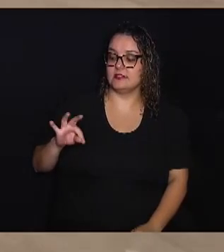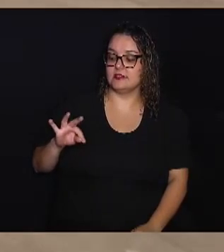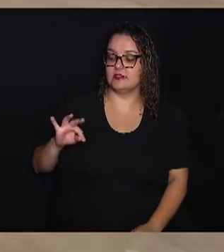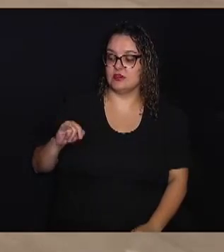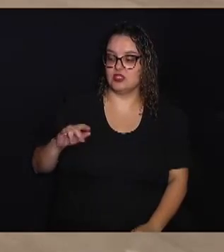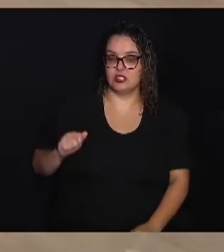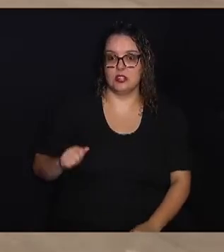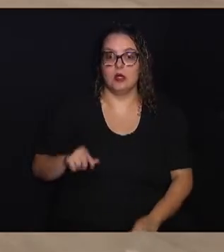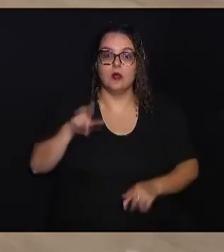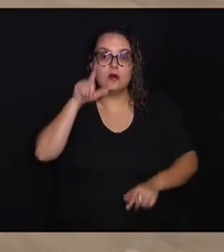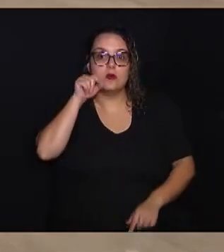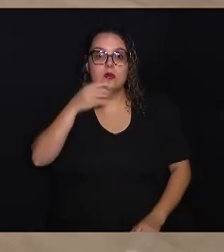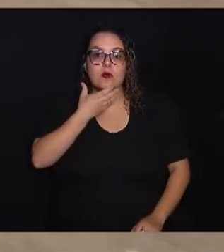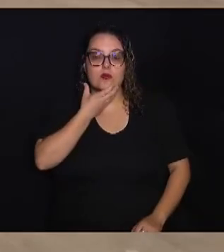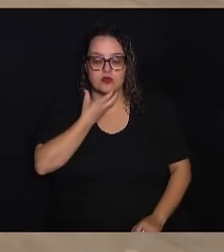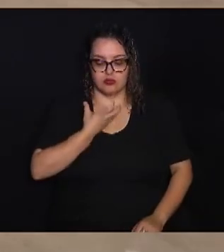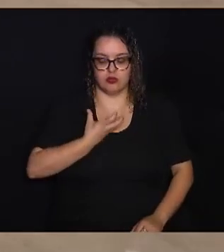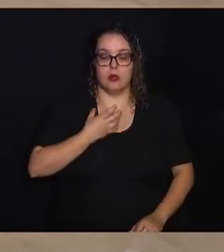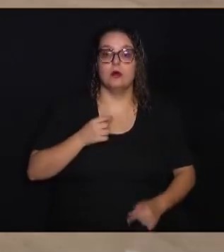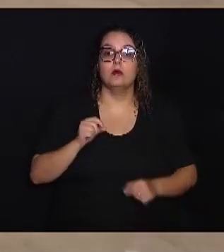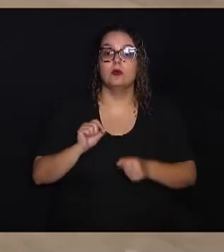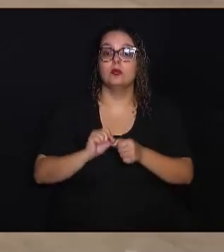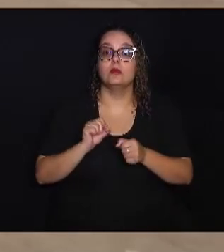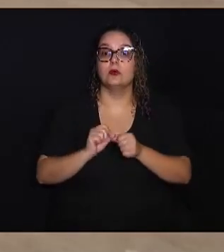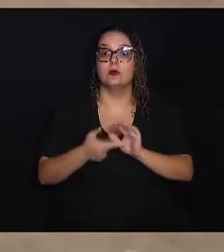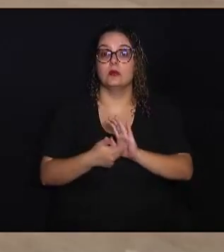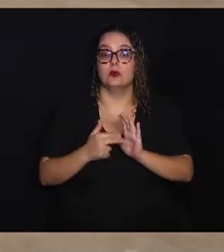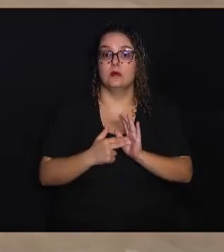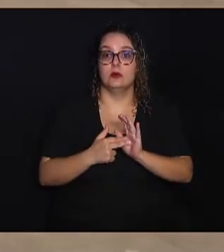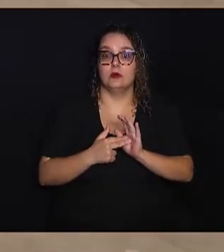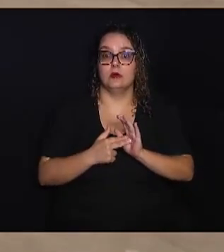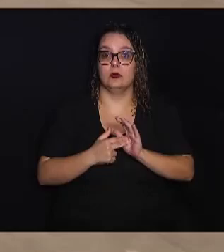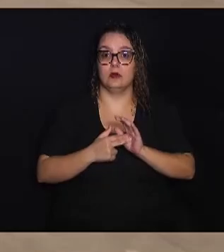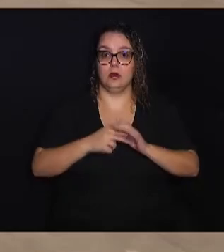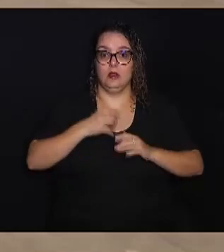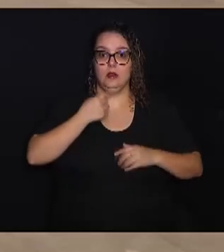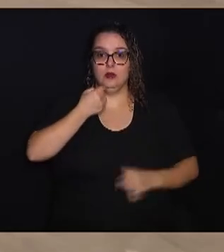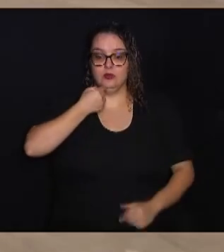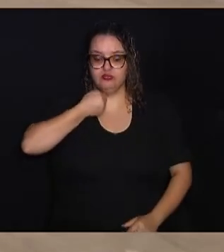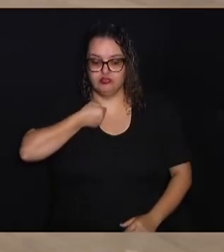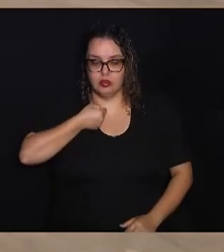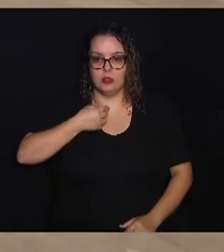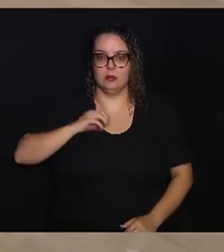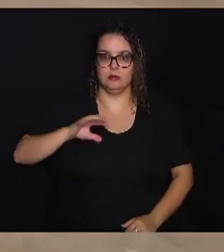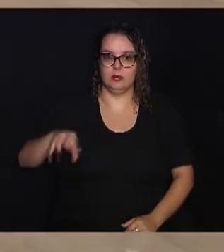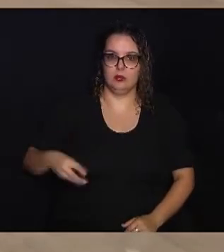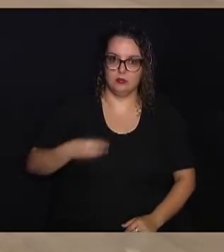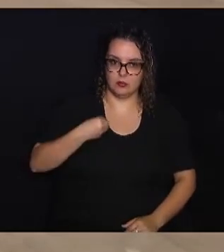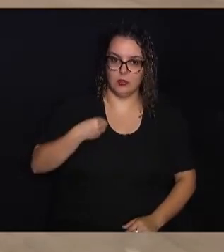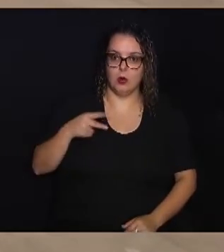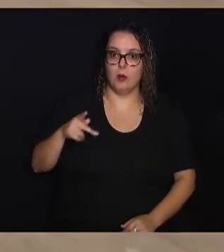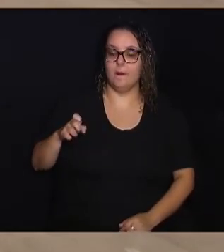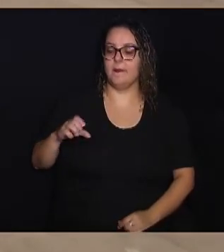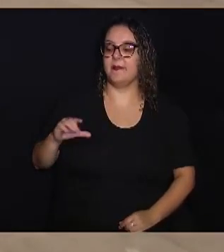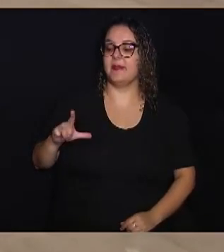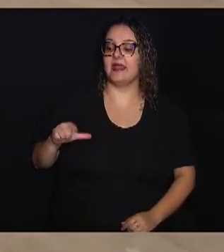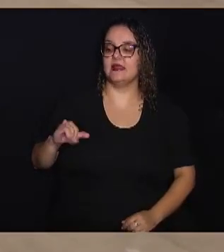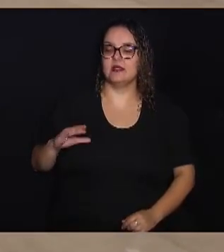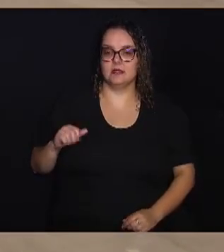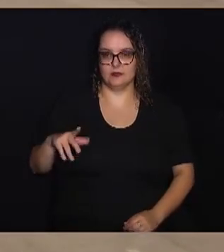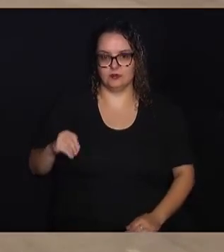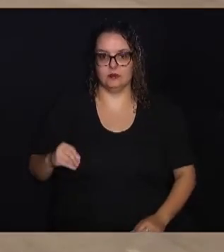um ferimento no seu próprio corpo e o filhote se alimenta do seu sangue. Então ele representa a Eucaristia. E a águia, que é